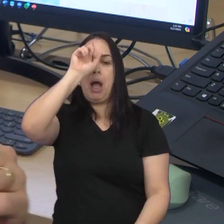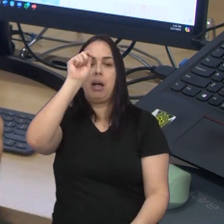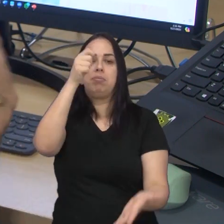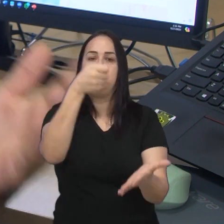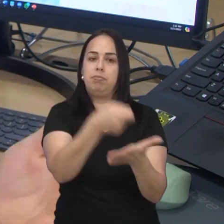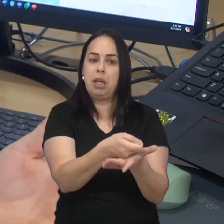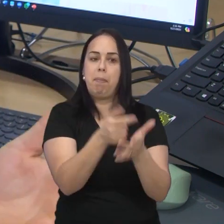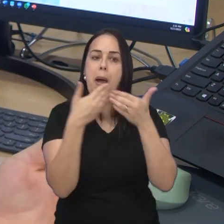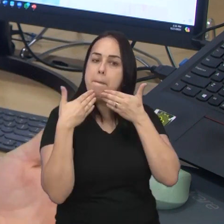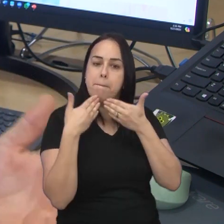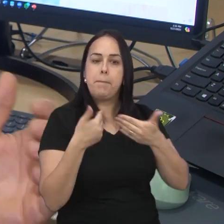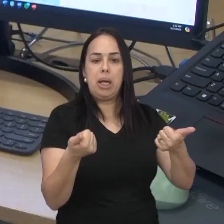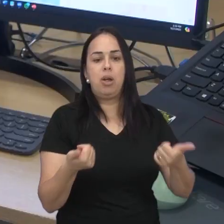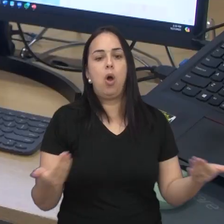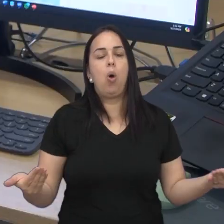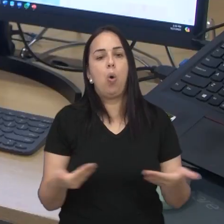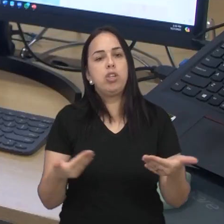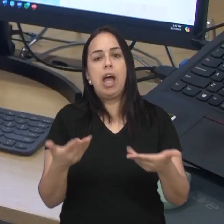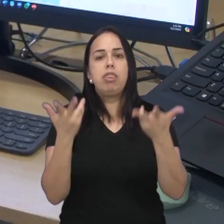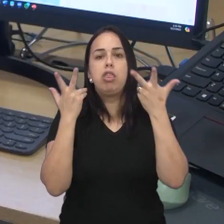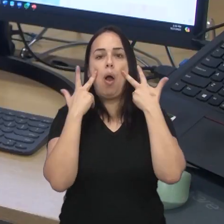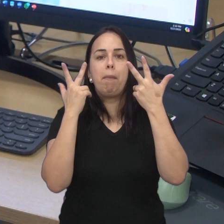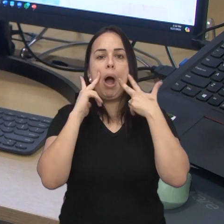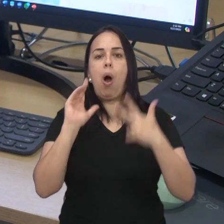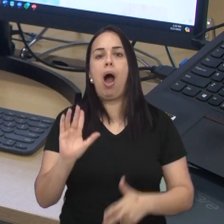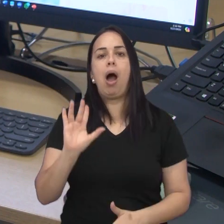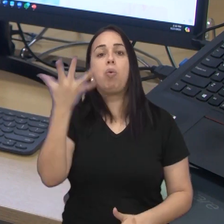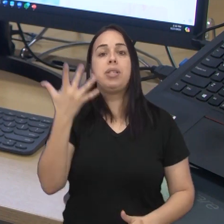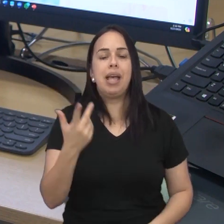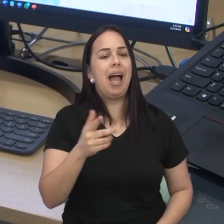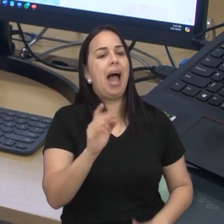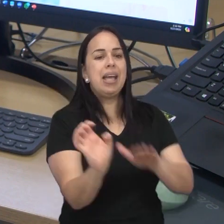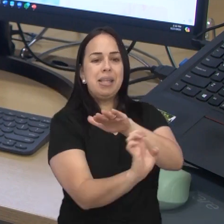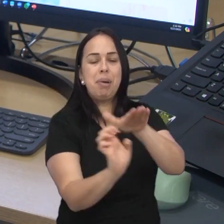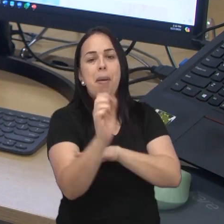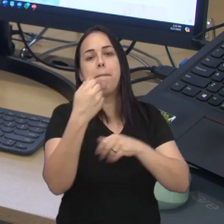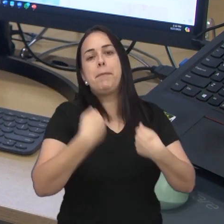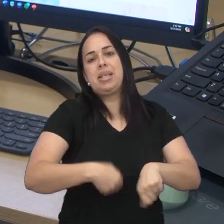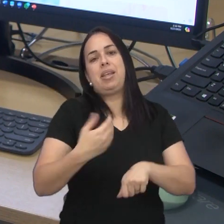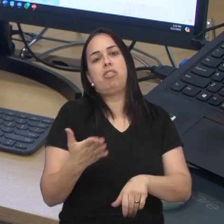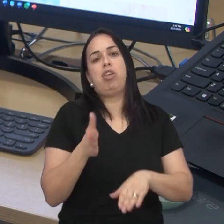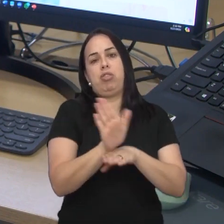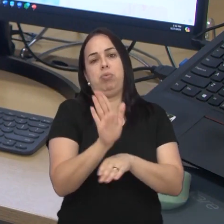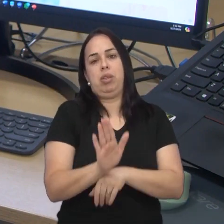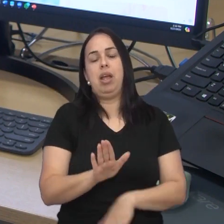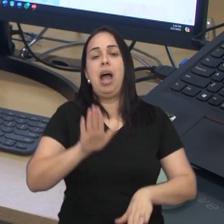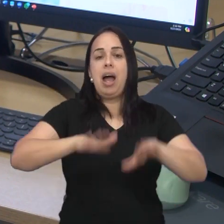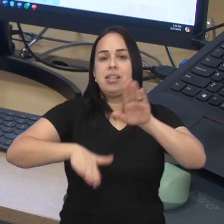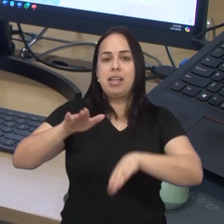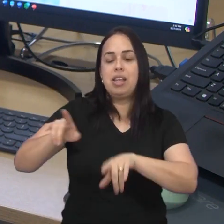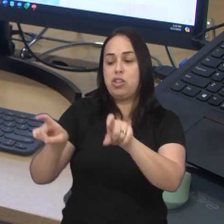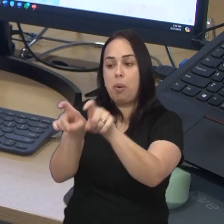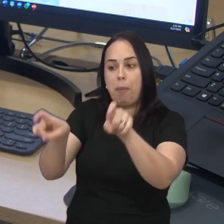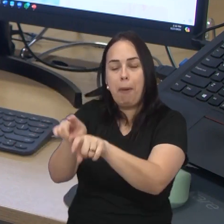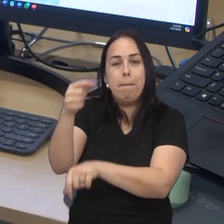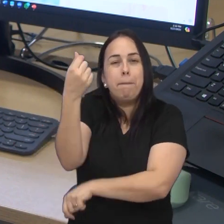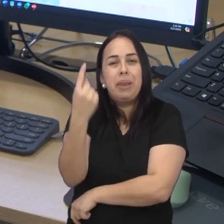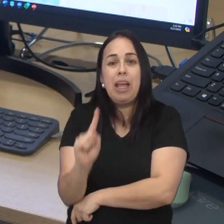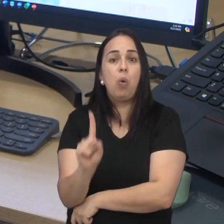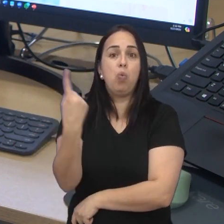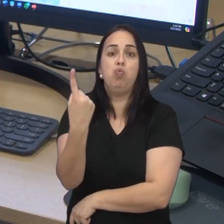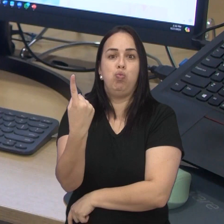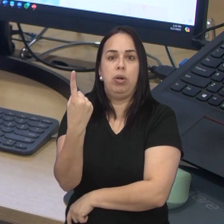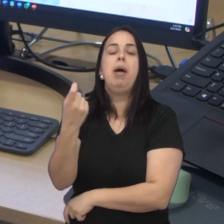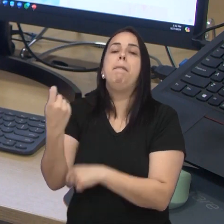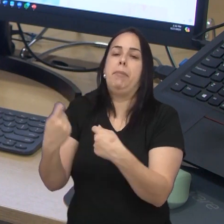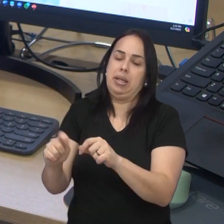o negócio seja melhorado. Hoje é muito comum as empresas precisarem de soluções. Uma empresa que tem um único computador já precisa de uma